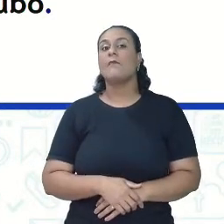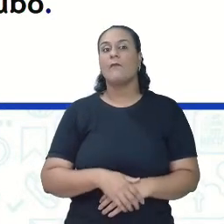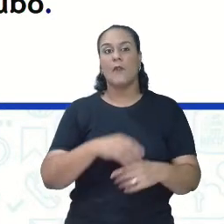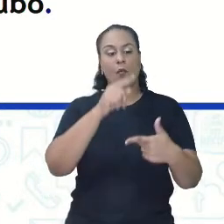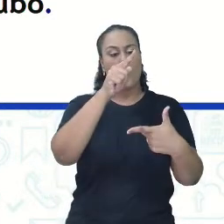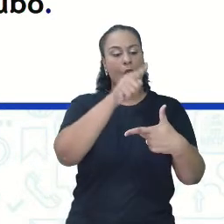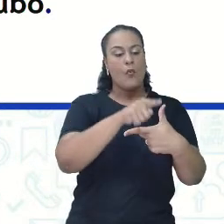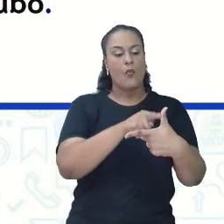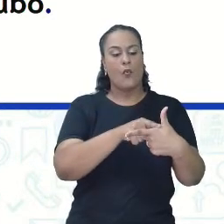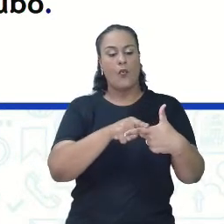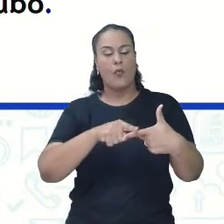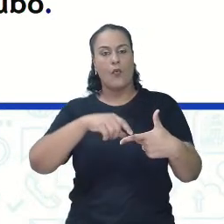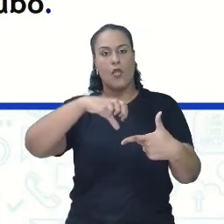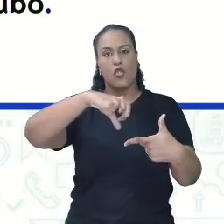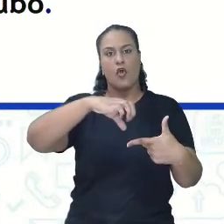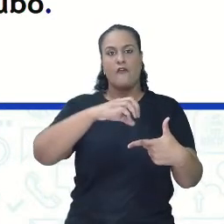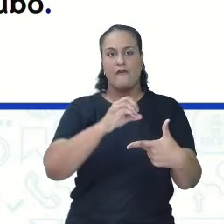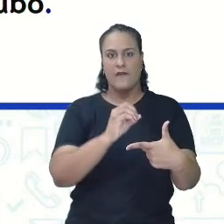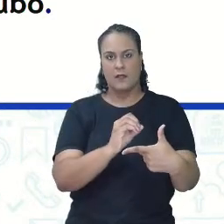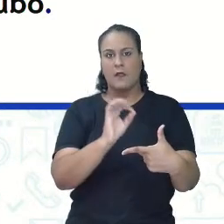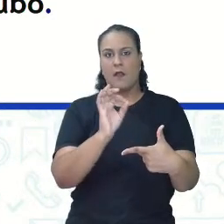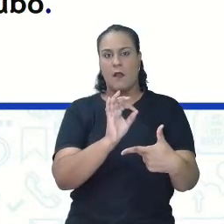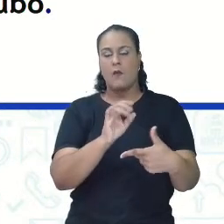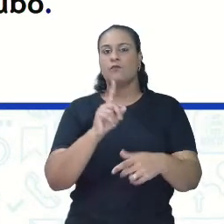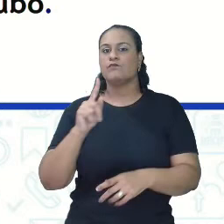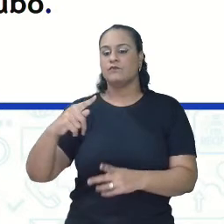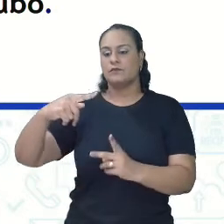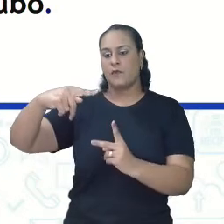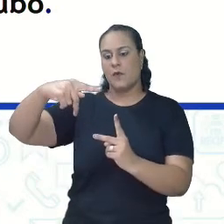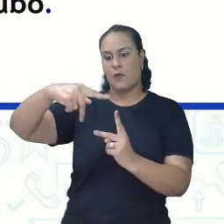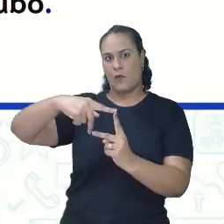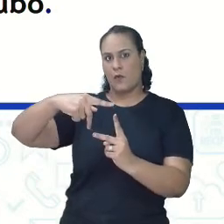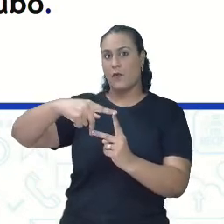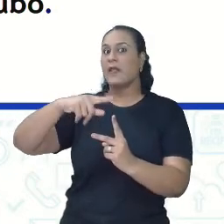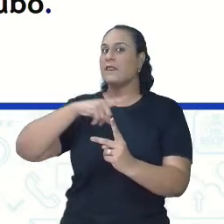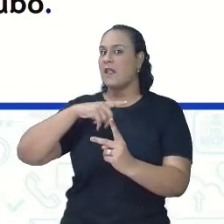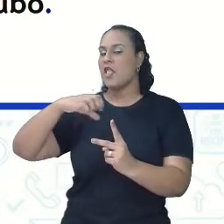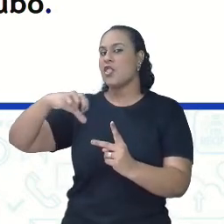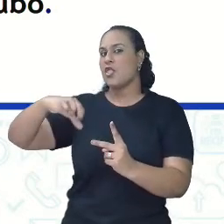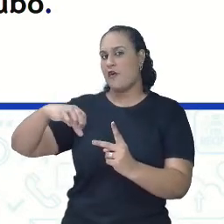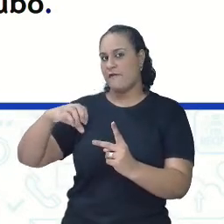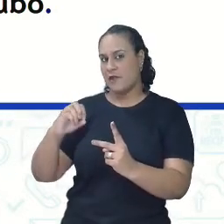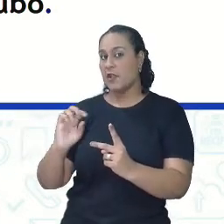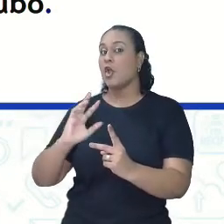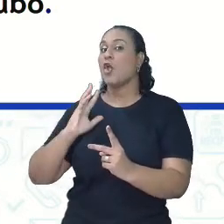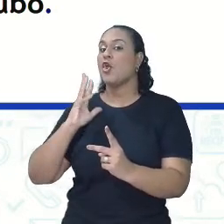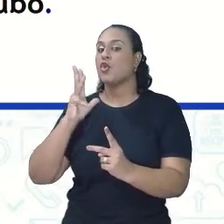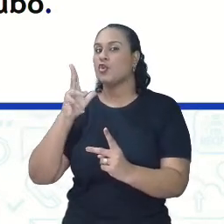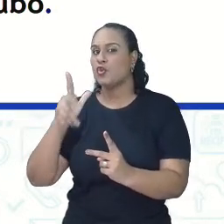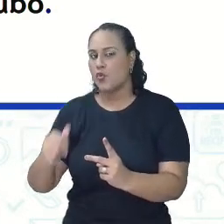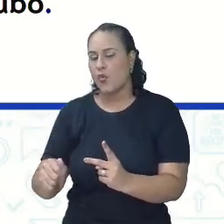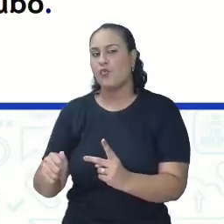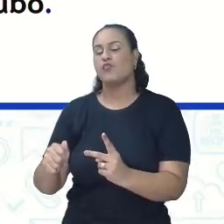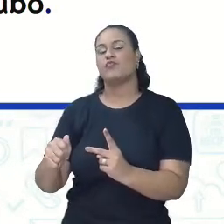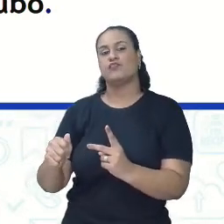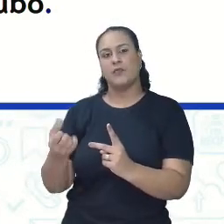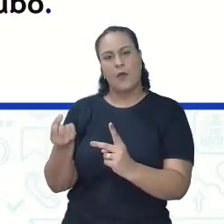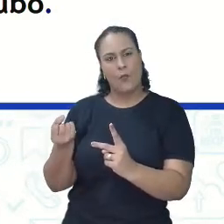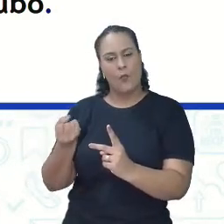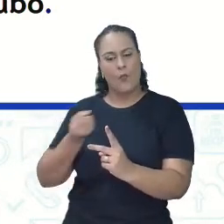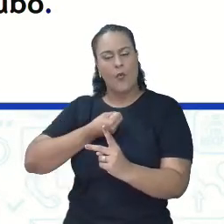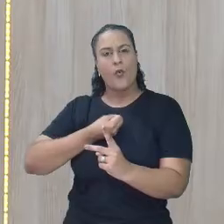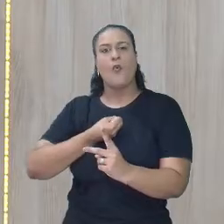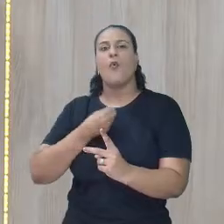graus. Já no caso do quadrado, além dos ângulos de 90 graus, todos os lados têm a mesma medida. Então, é como se